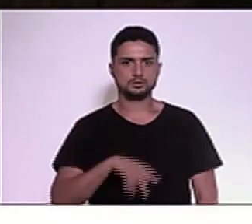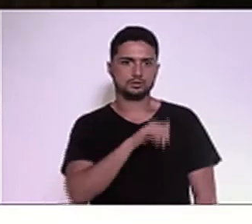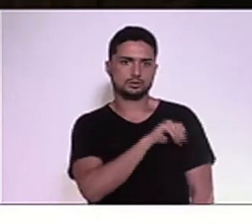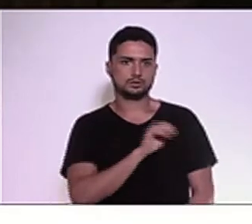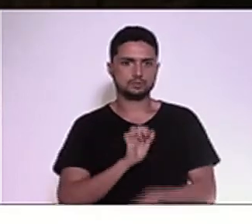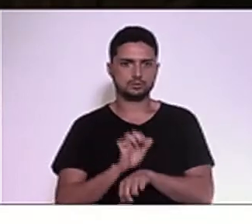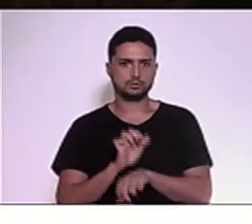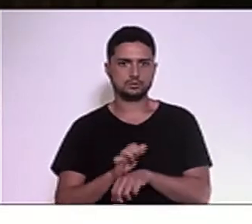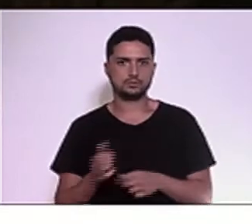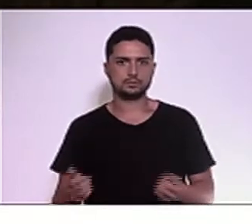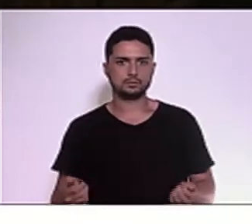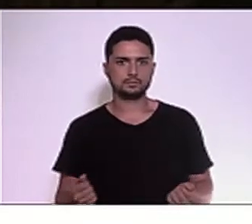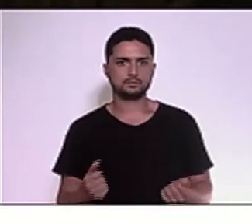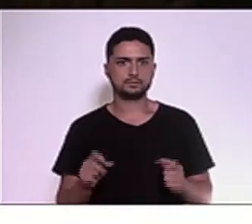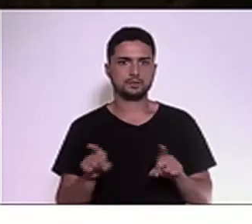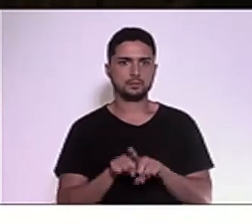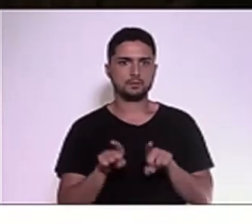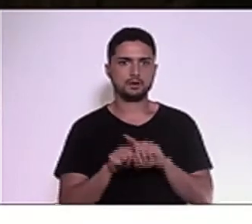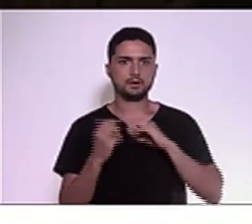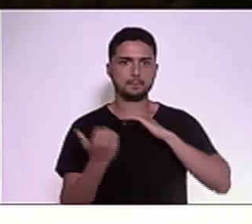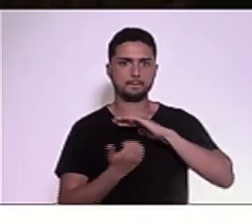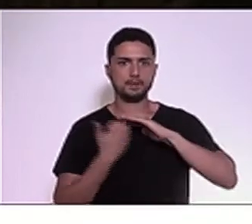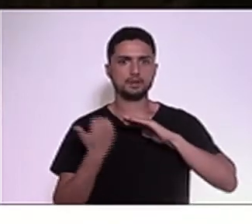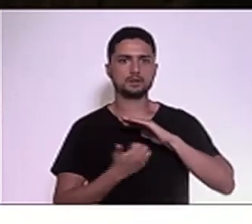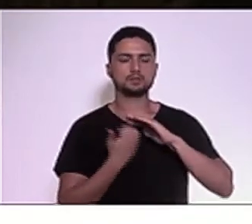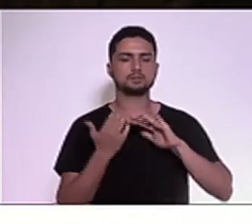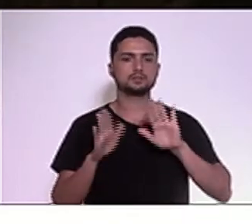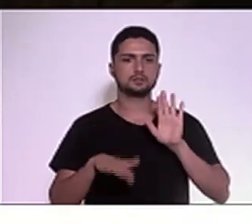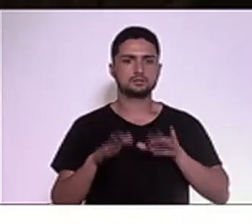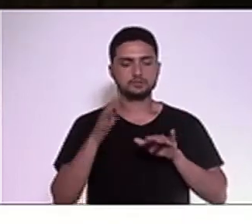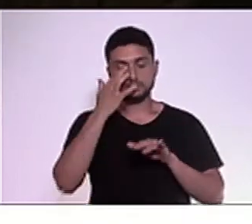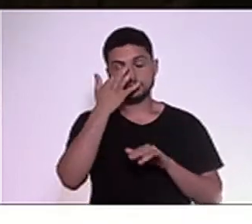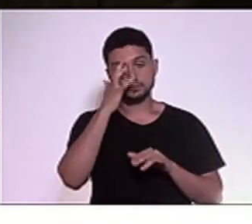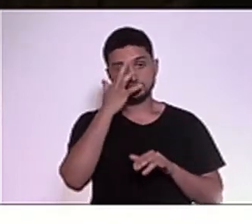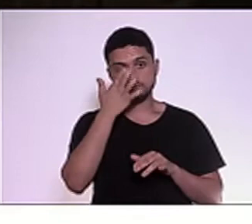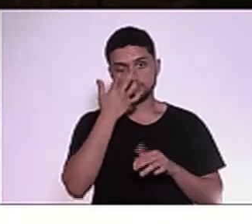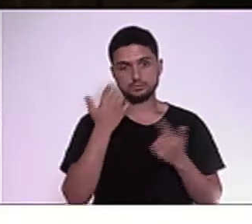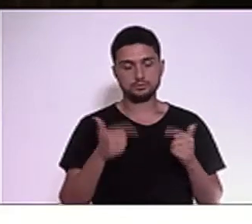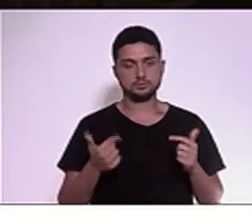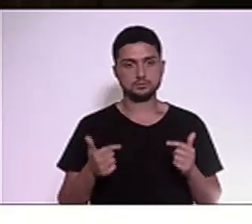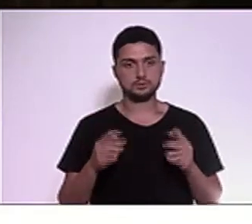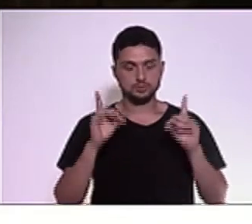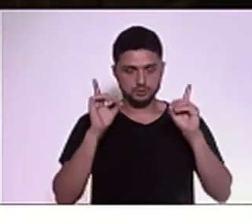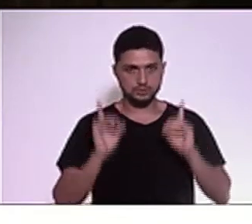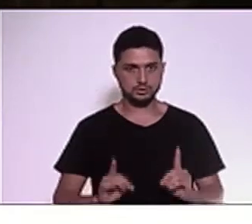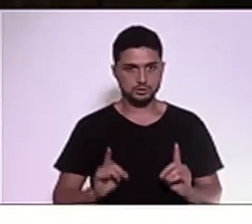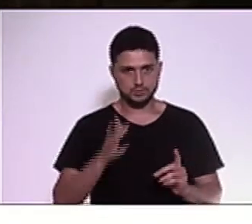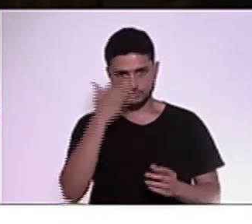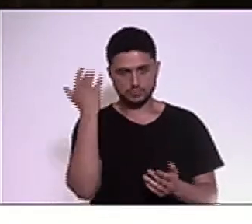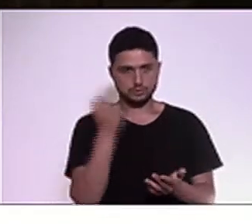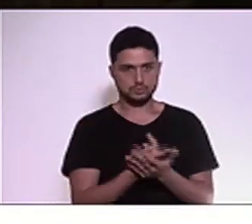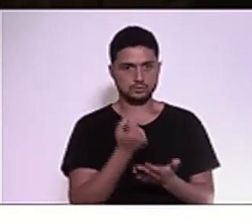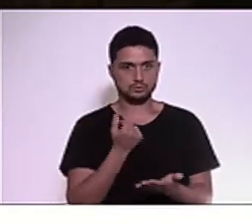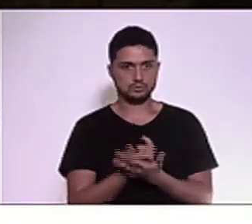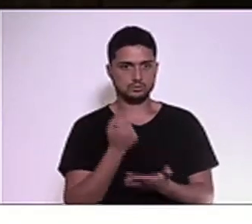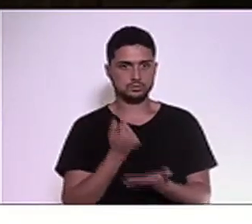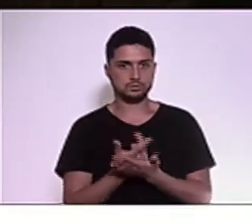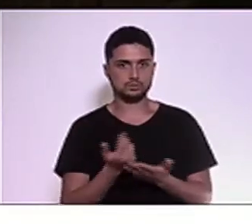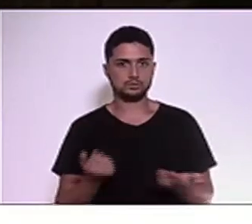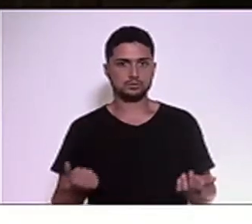em favor dessas empresas que muitas vezes deixa o direito do consumidor e da